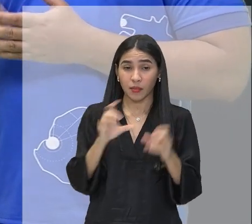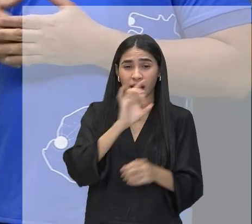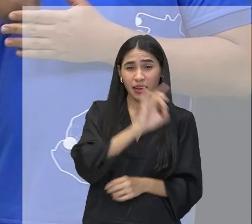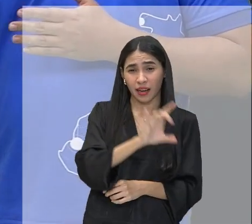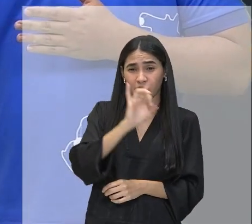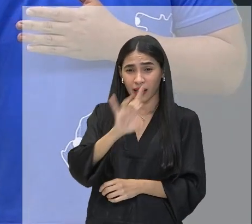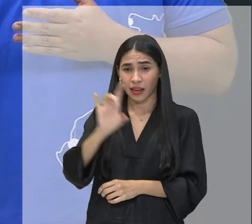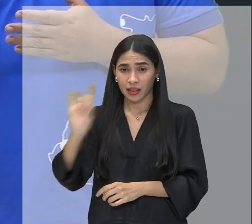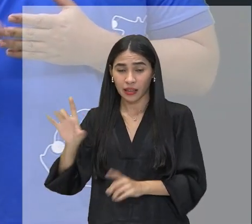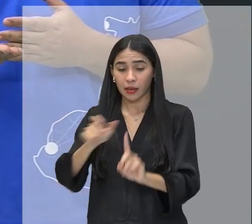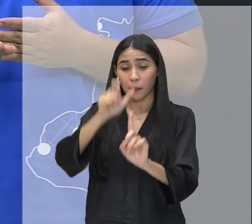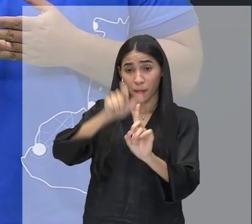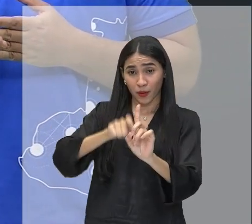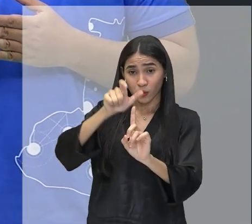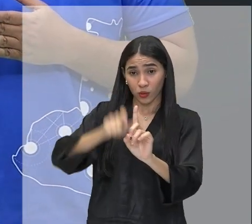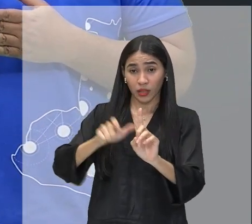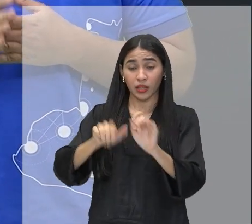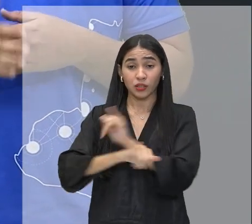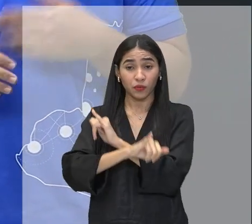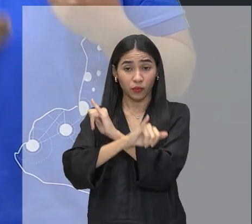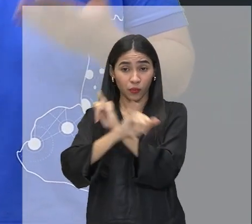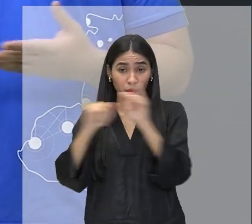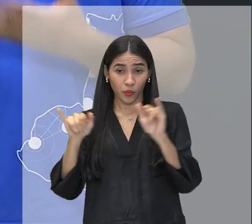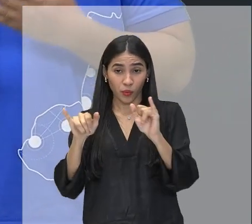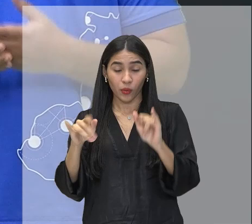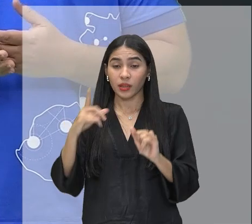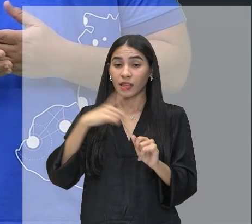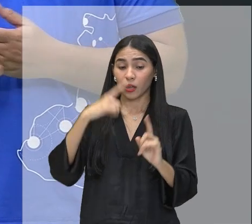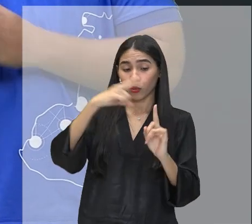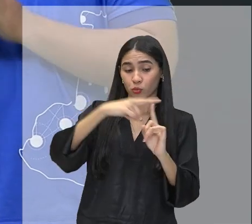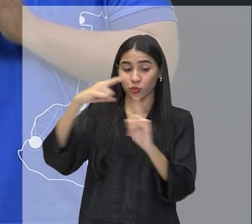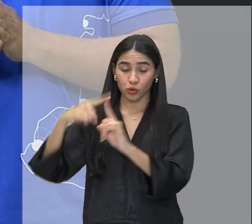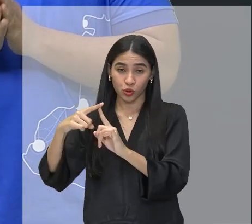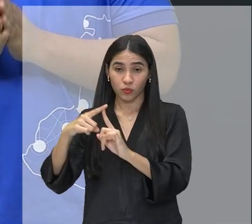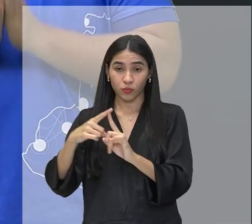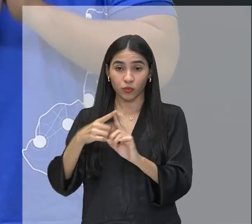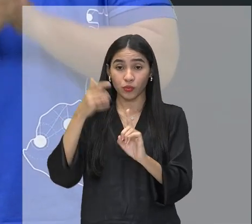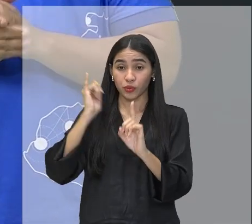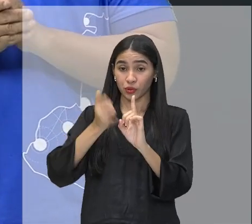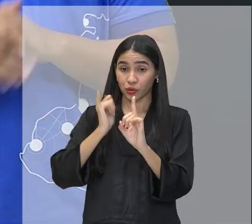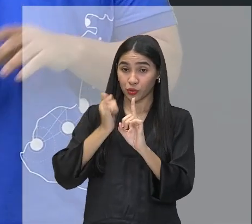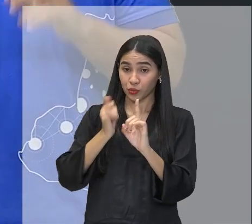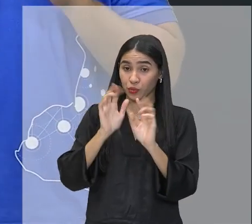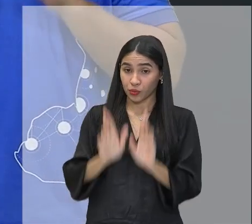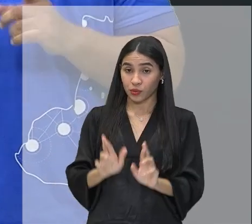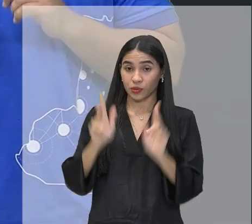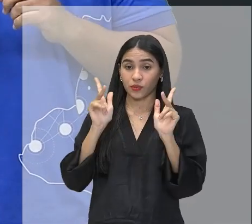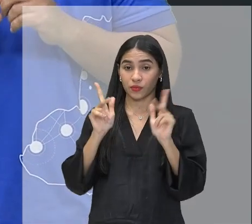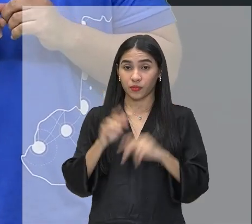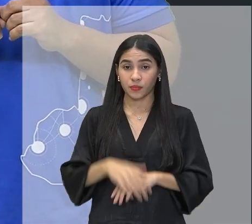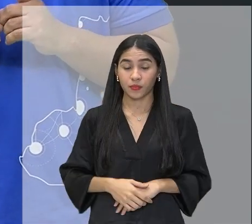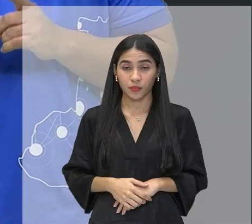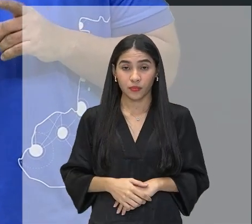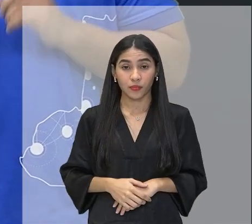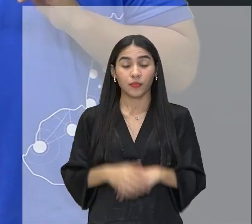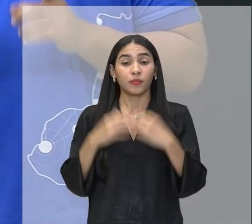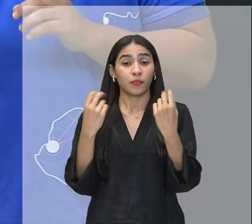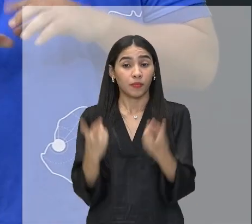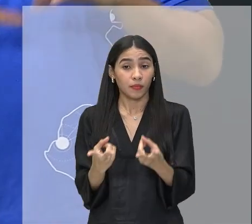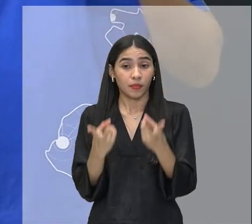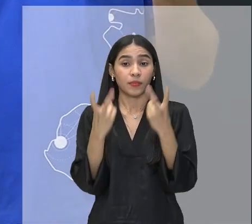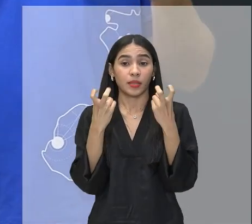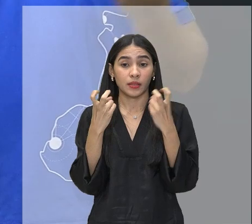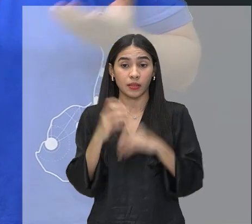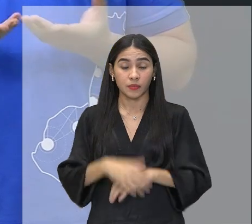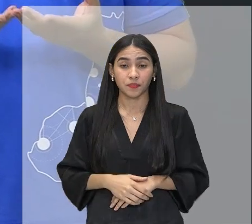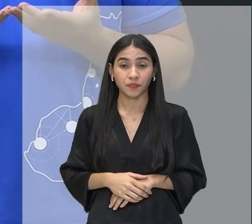um passou essa informação, nós temos um tipo de discurso diferente, ok? Observem